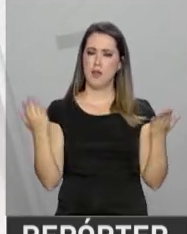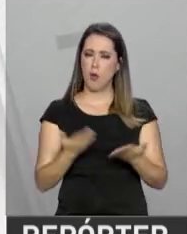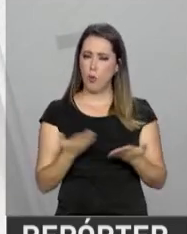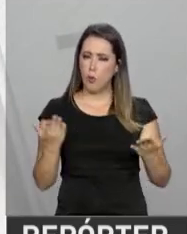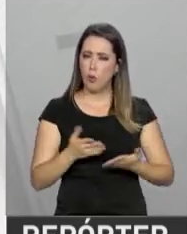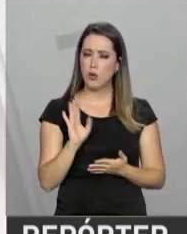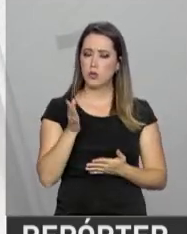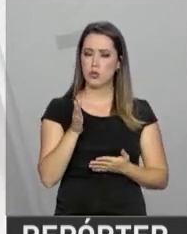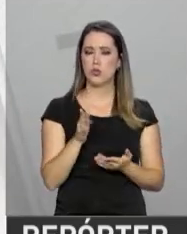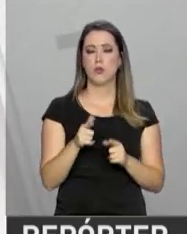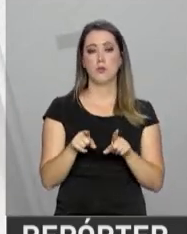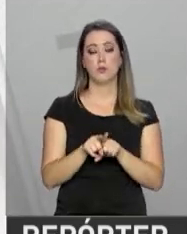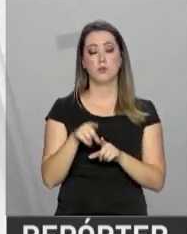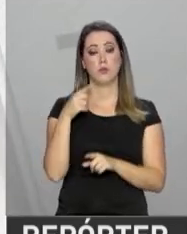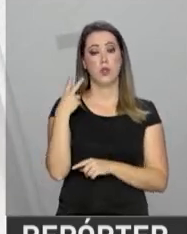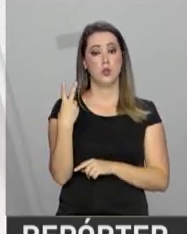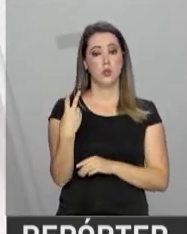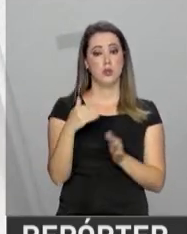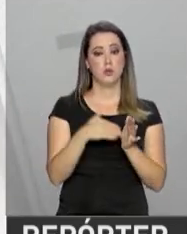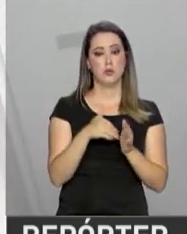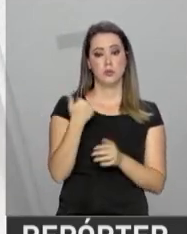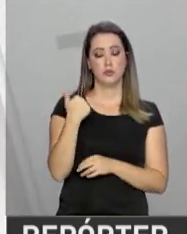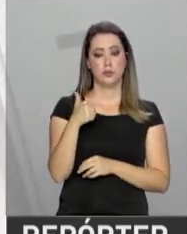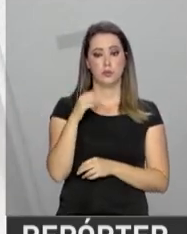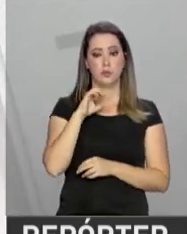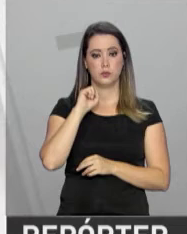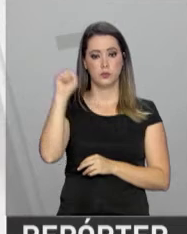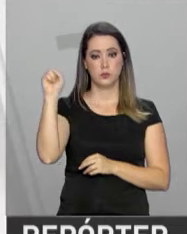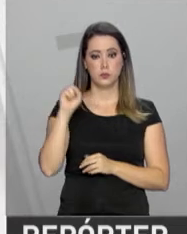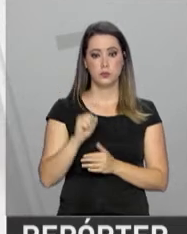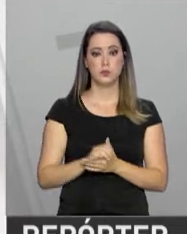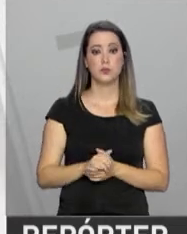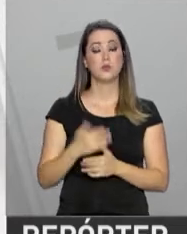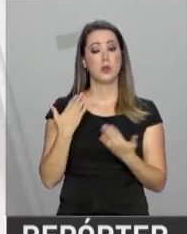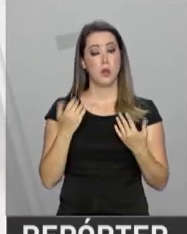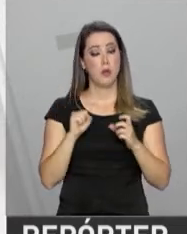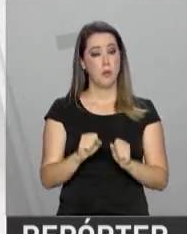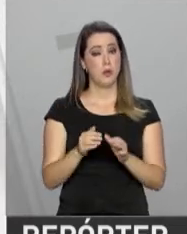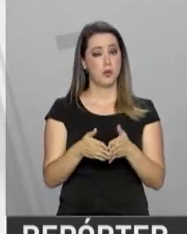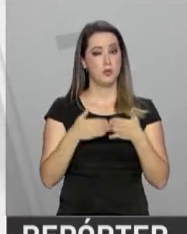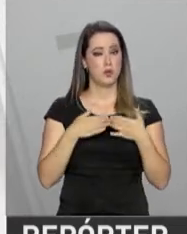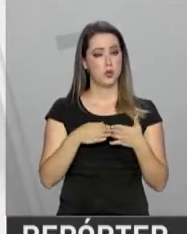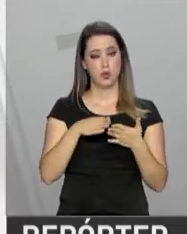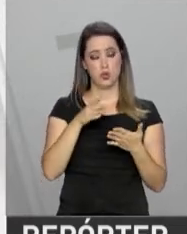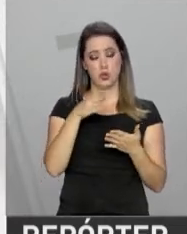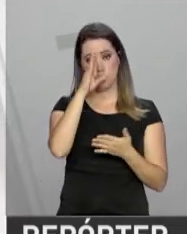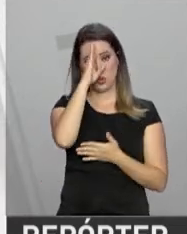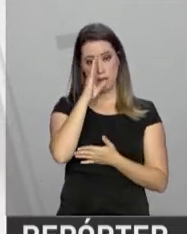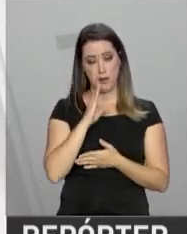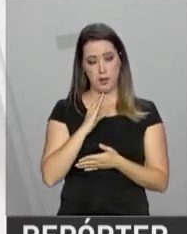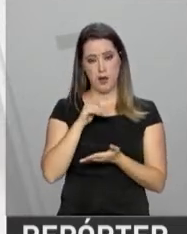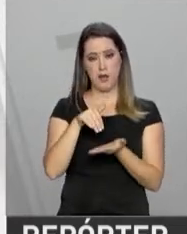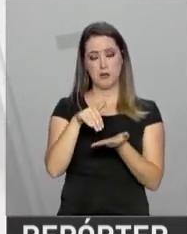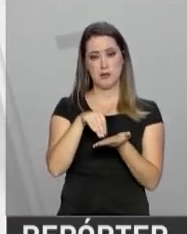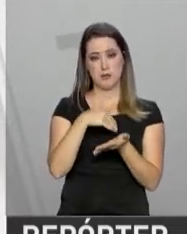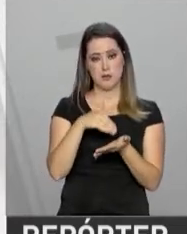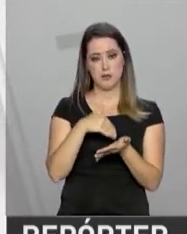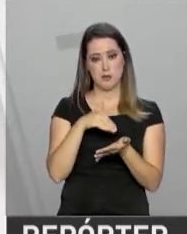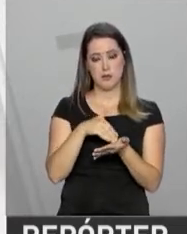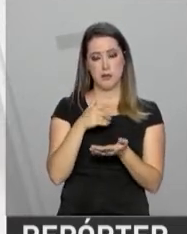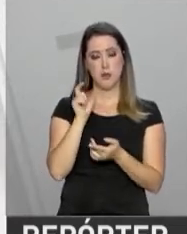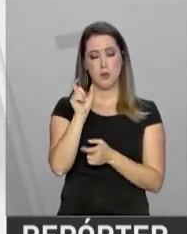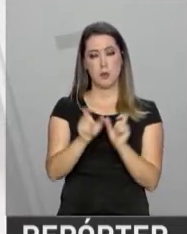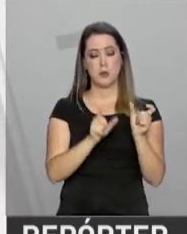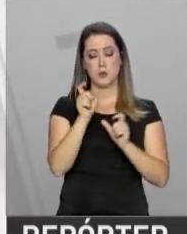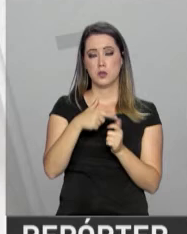início da inscrição do dia 2 ao dia 11 de abril podem pedir para não pagar a taxa de 82 reais os